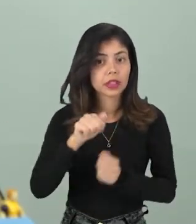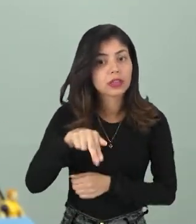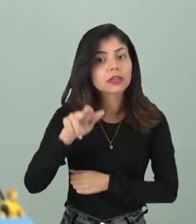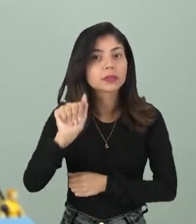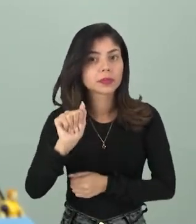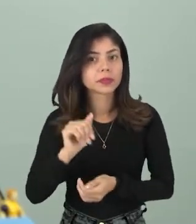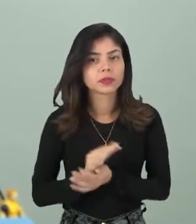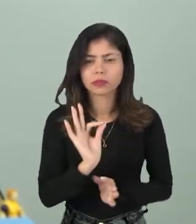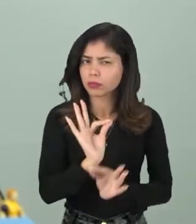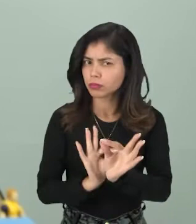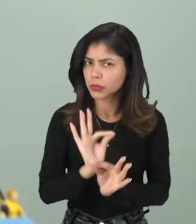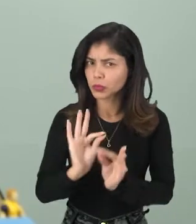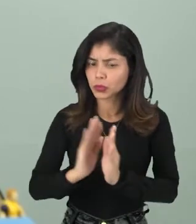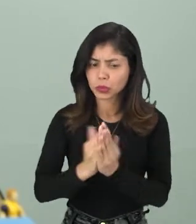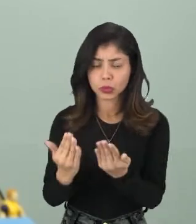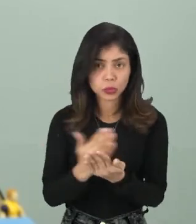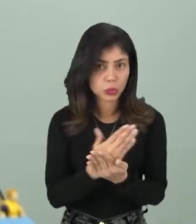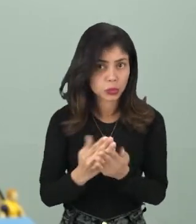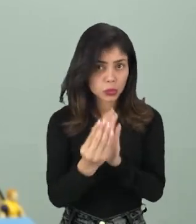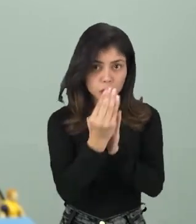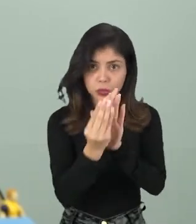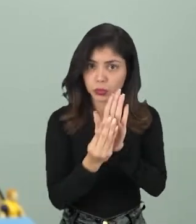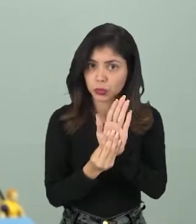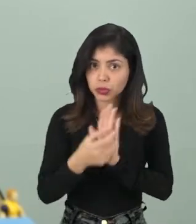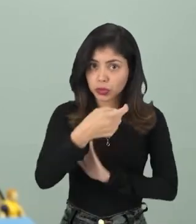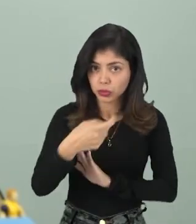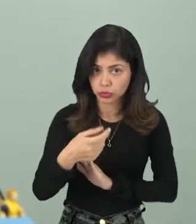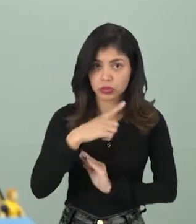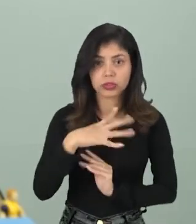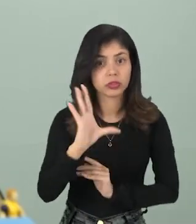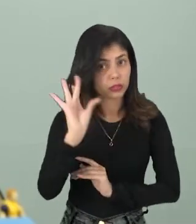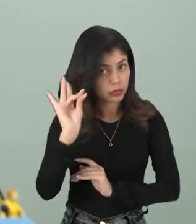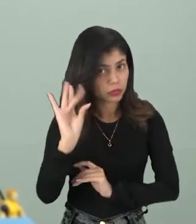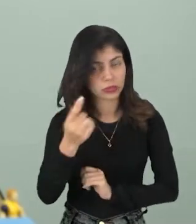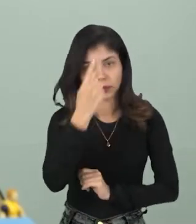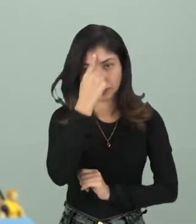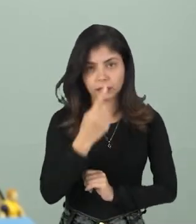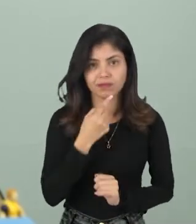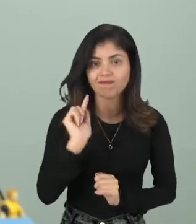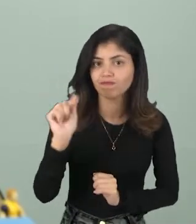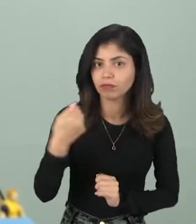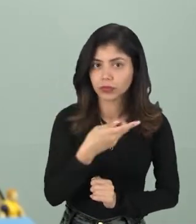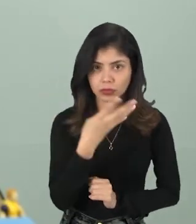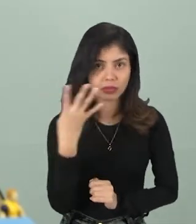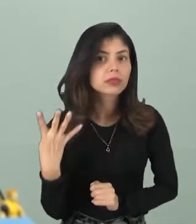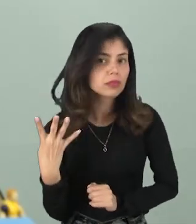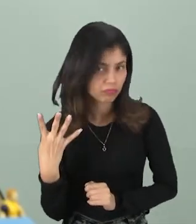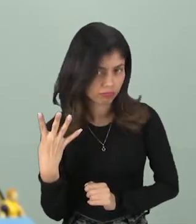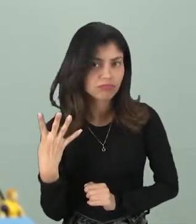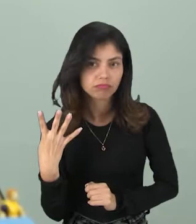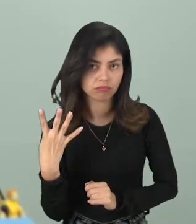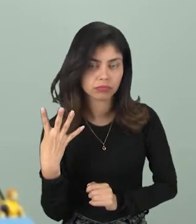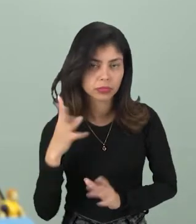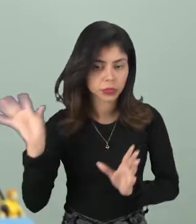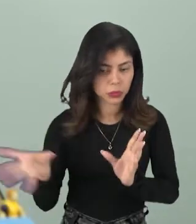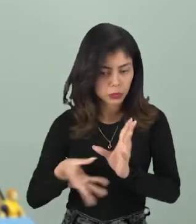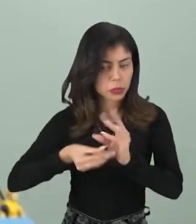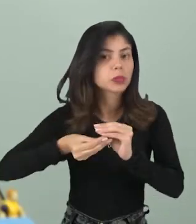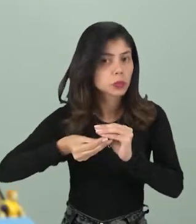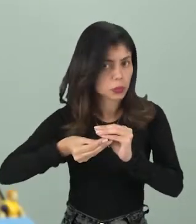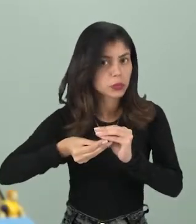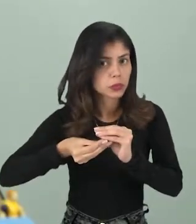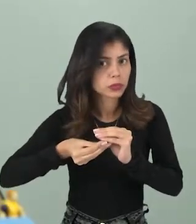começou a montar o seu alto certo com a quantidade x de figurinhas mas falta uma outra quantidade para completar o seu ao